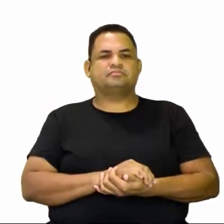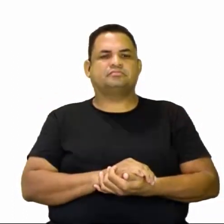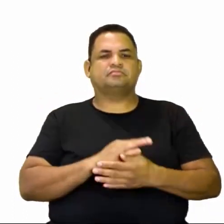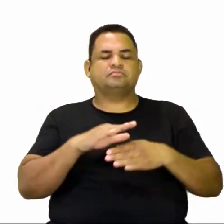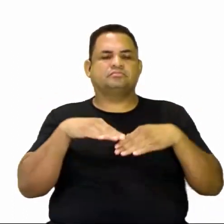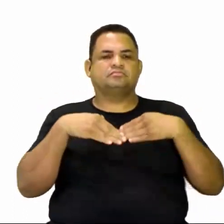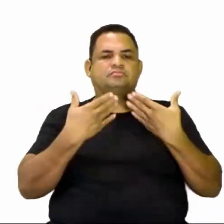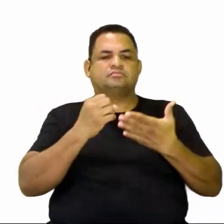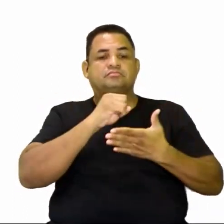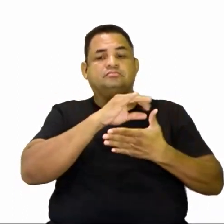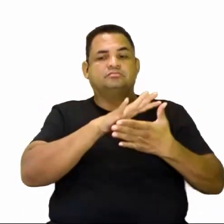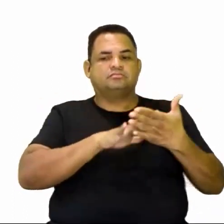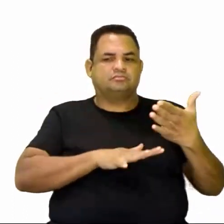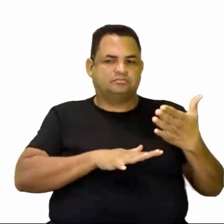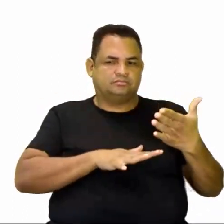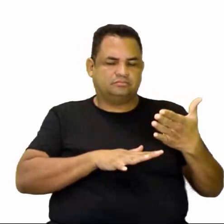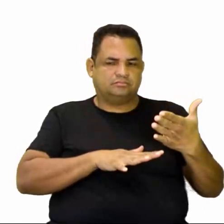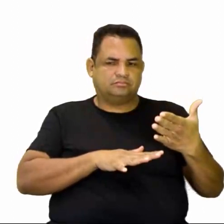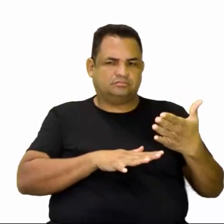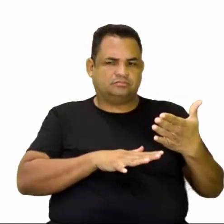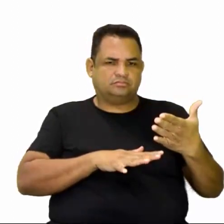qual delas você